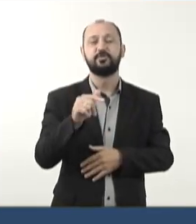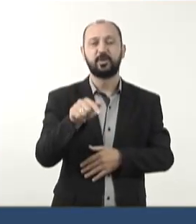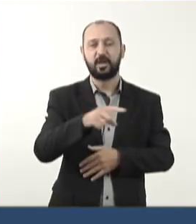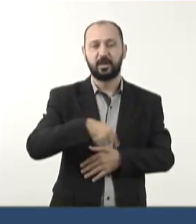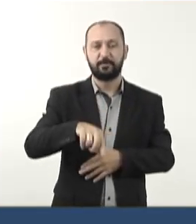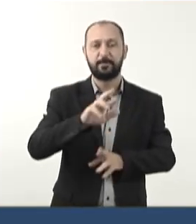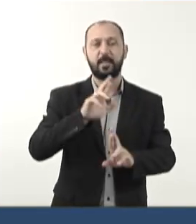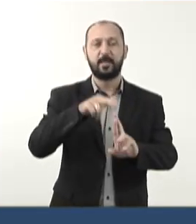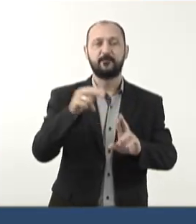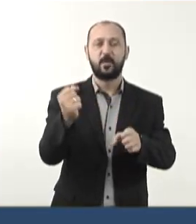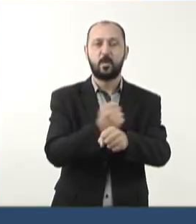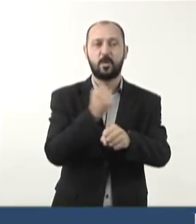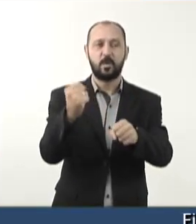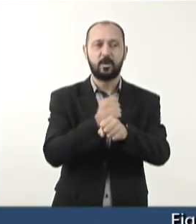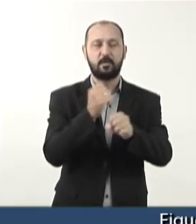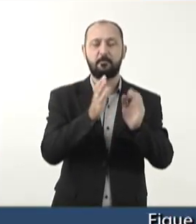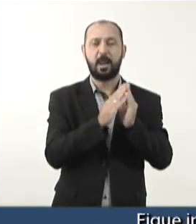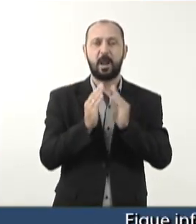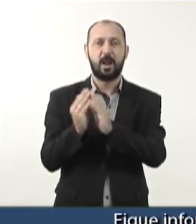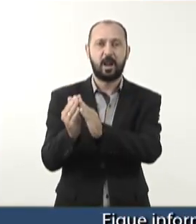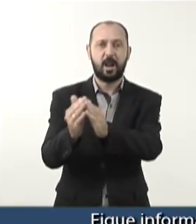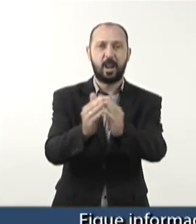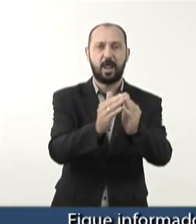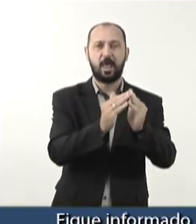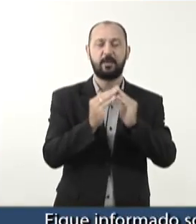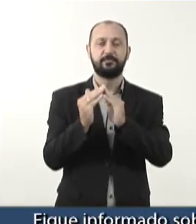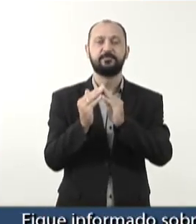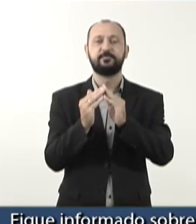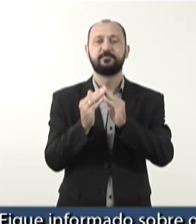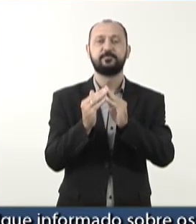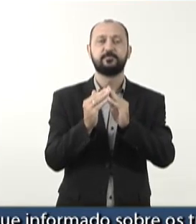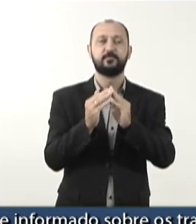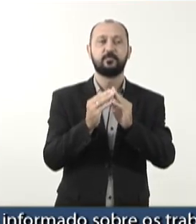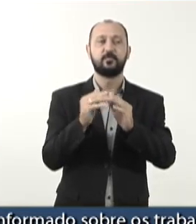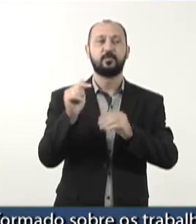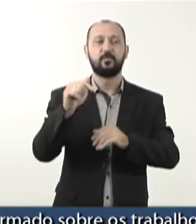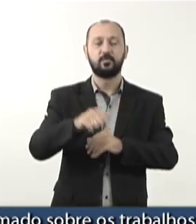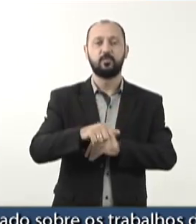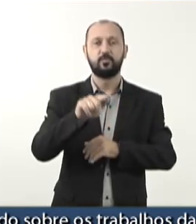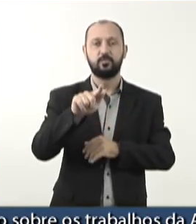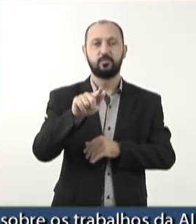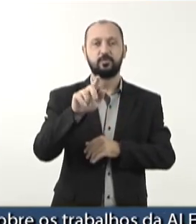reserva indígena foi construída, várias casas, Geraldo Rezende veio aqui